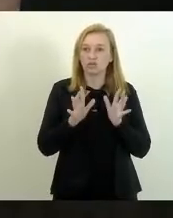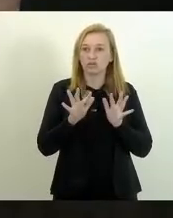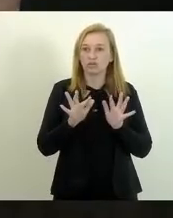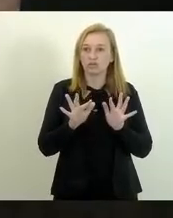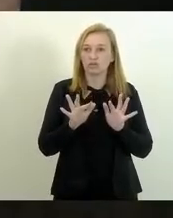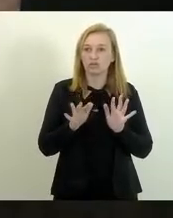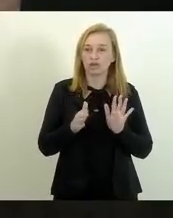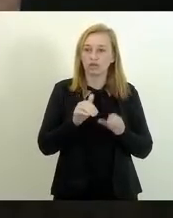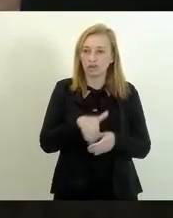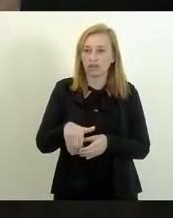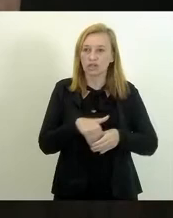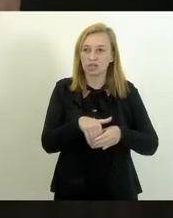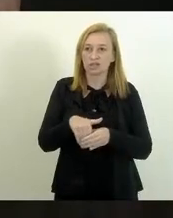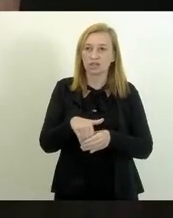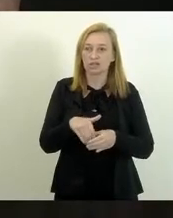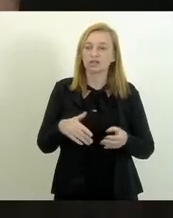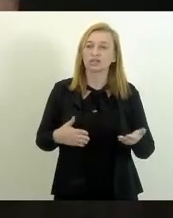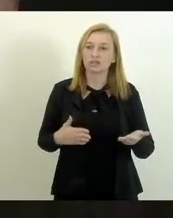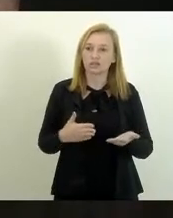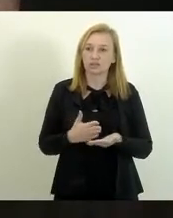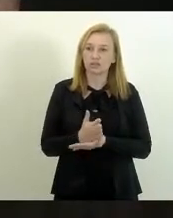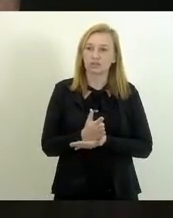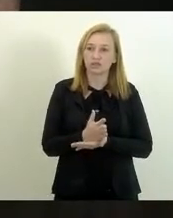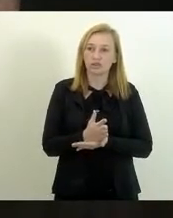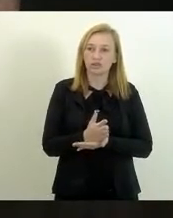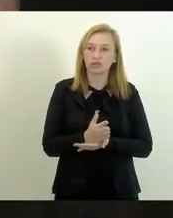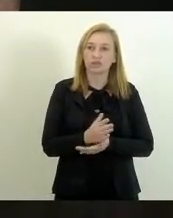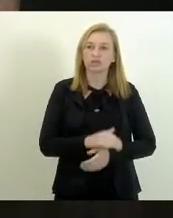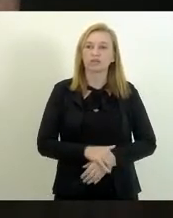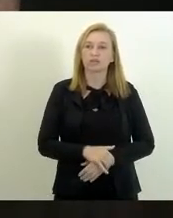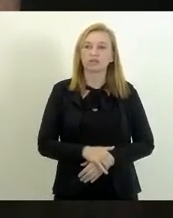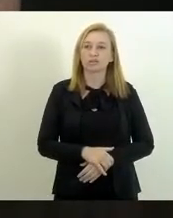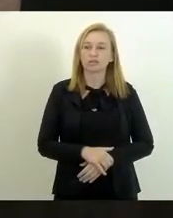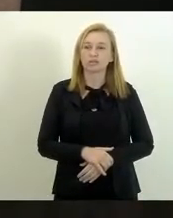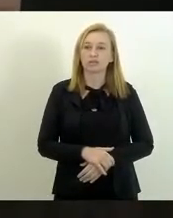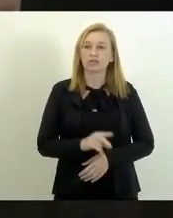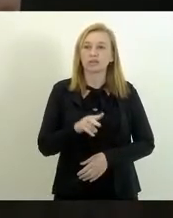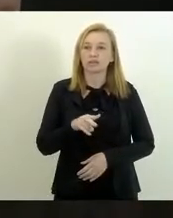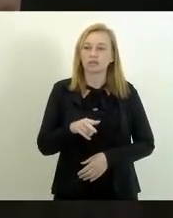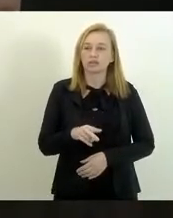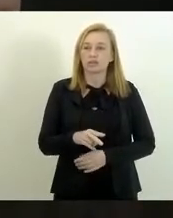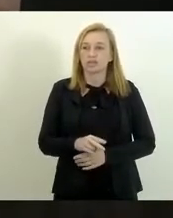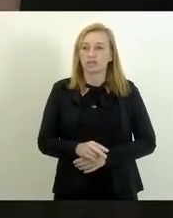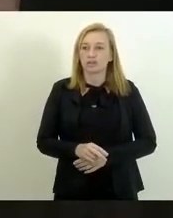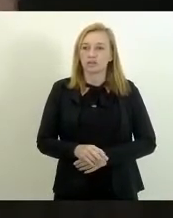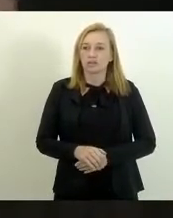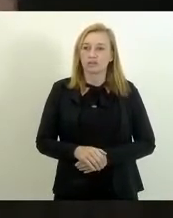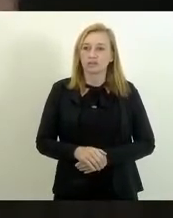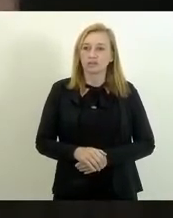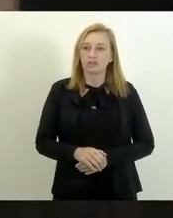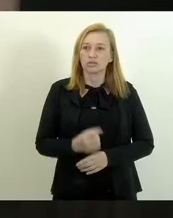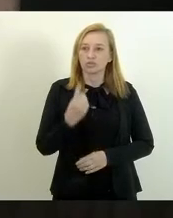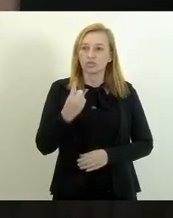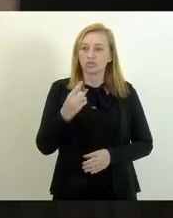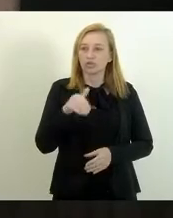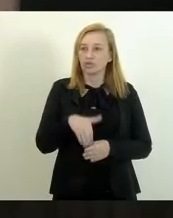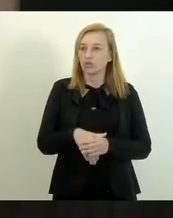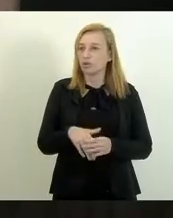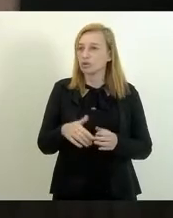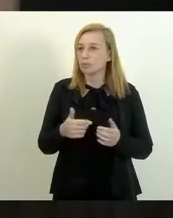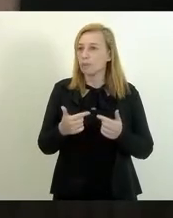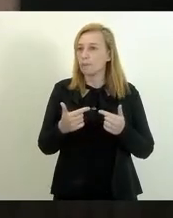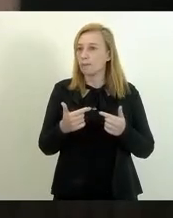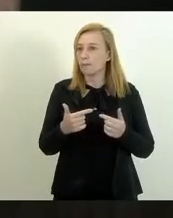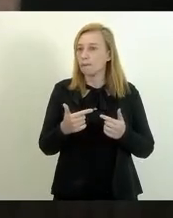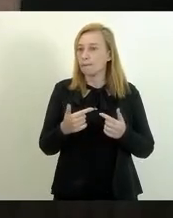discussão. Em votação, os senhores que aprovam, permaneçam como estão, aprovado. Vai a promulgação com voto pela